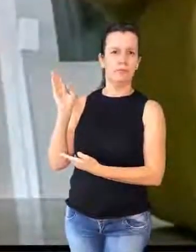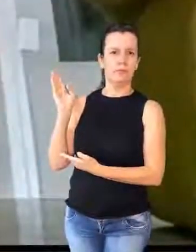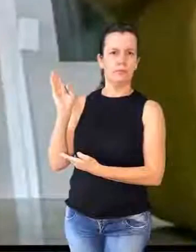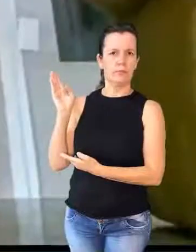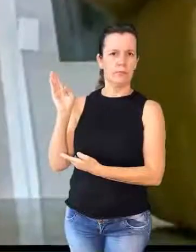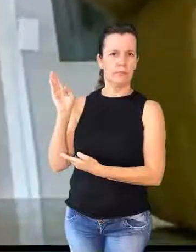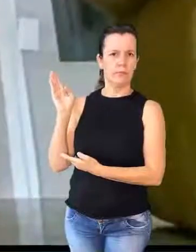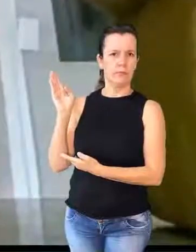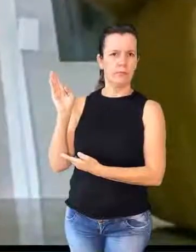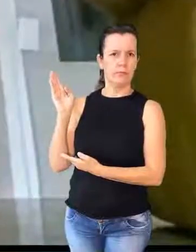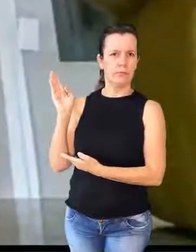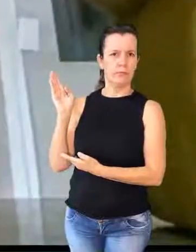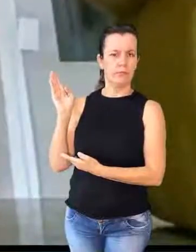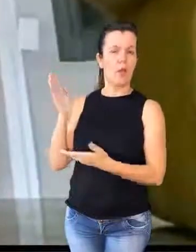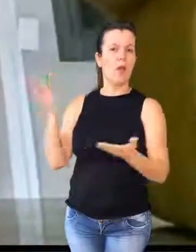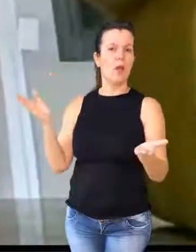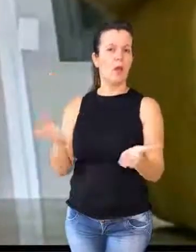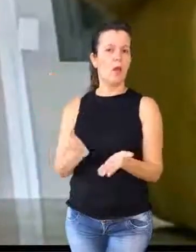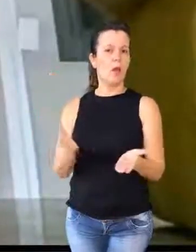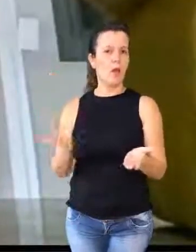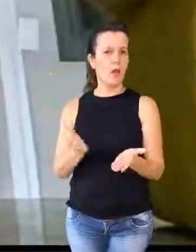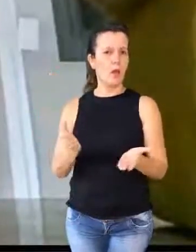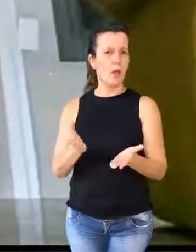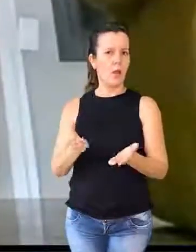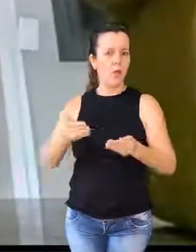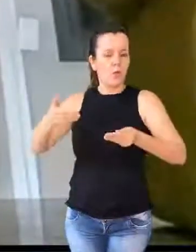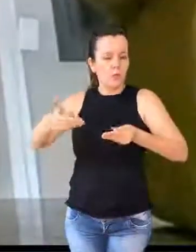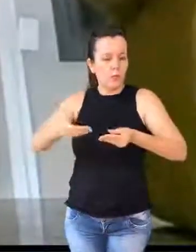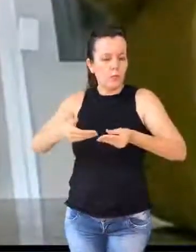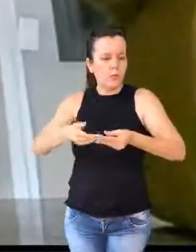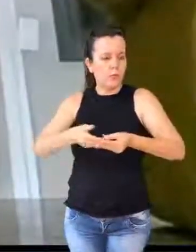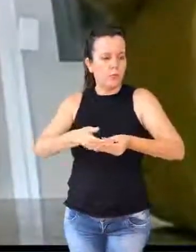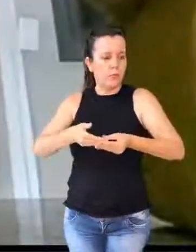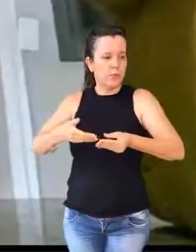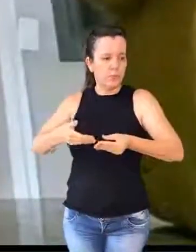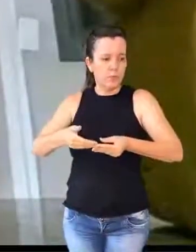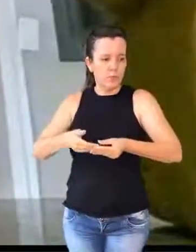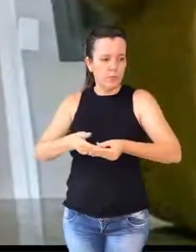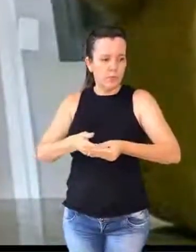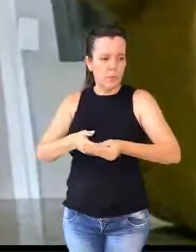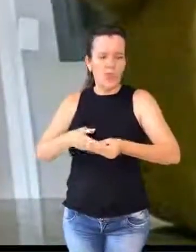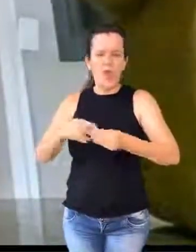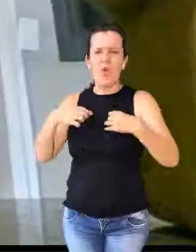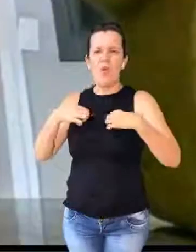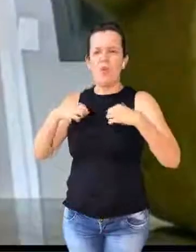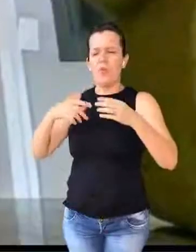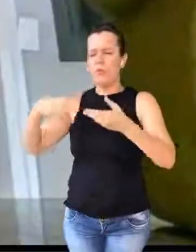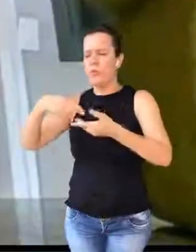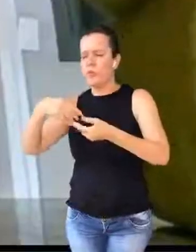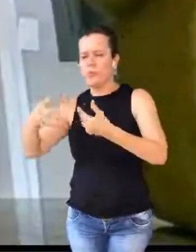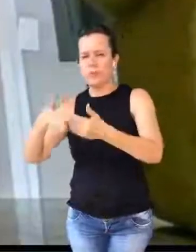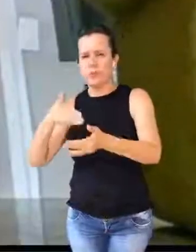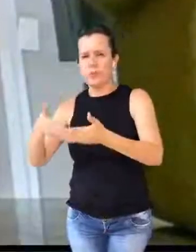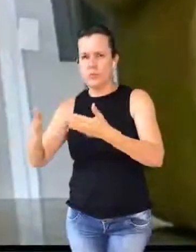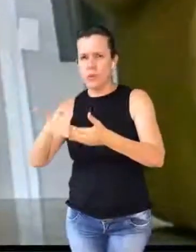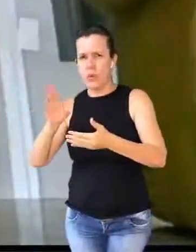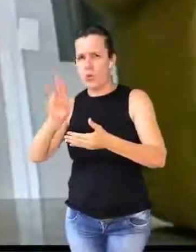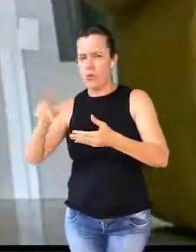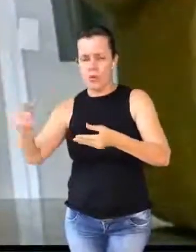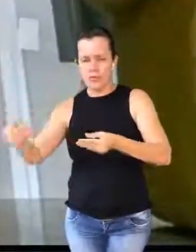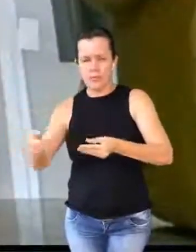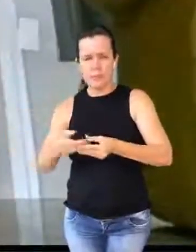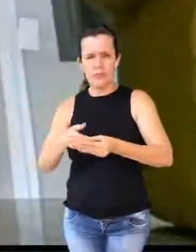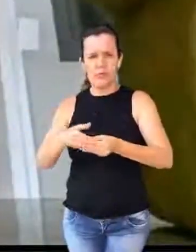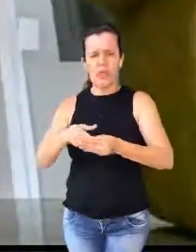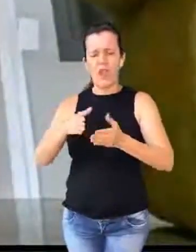própria tesoura para estar virando, né, as almofadinhas, né?